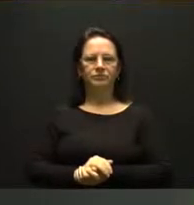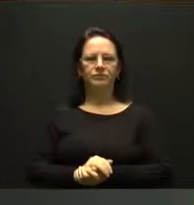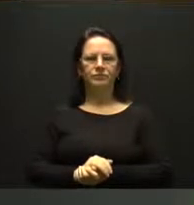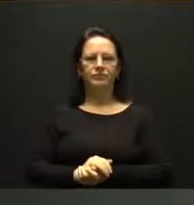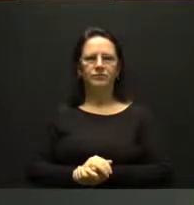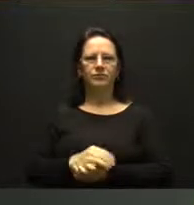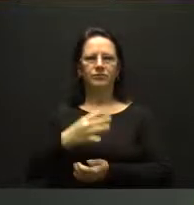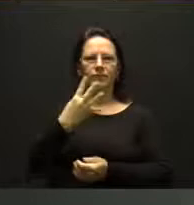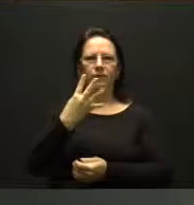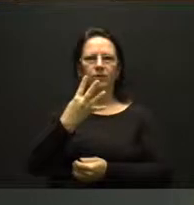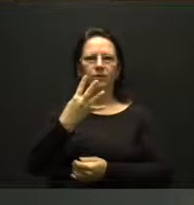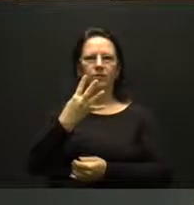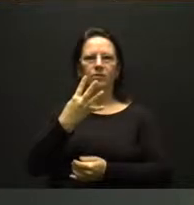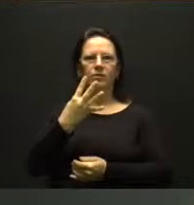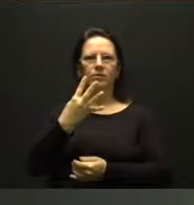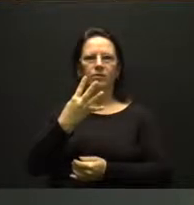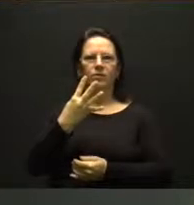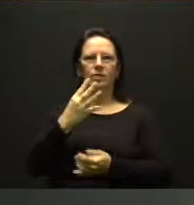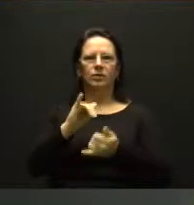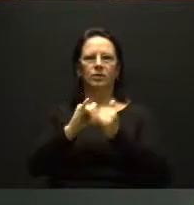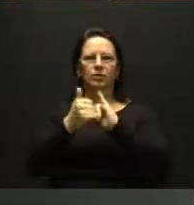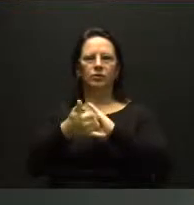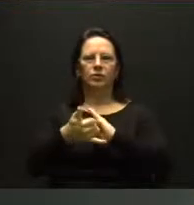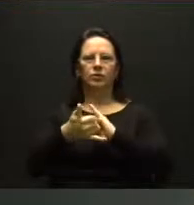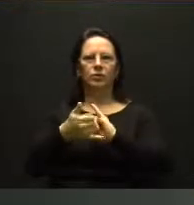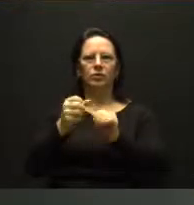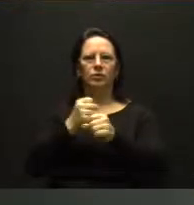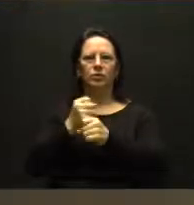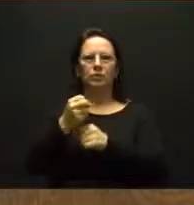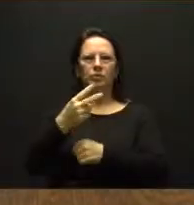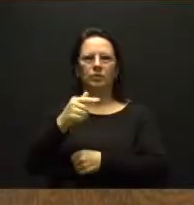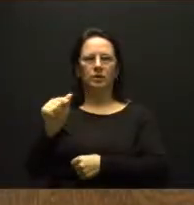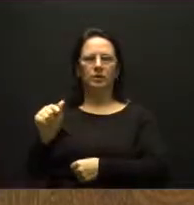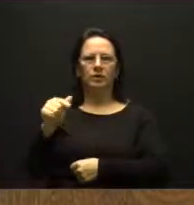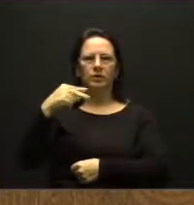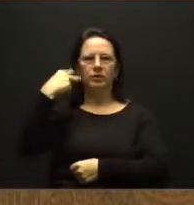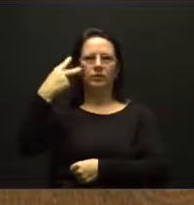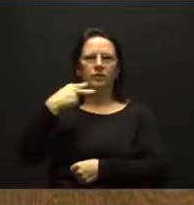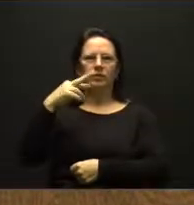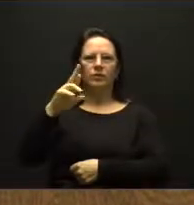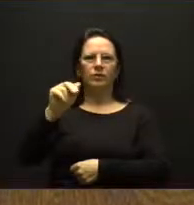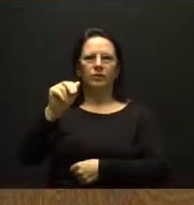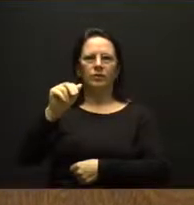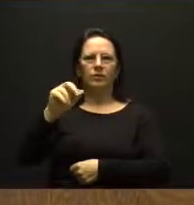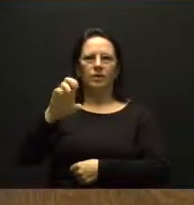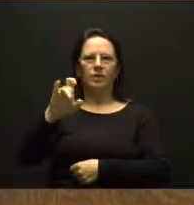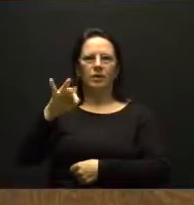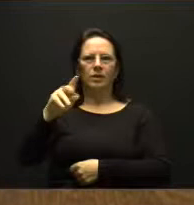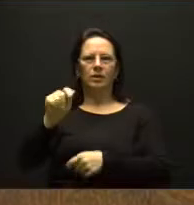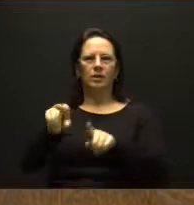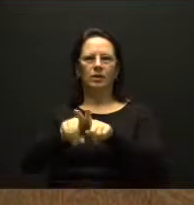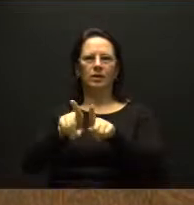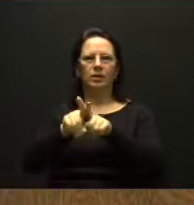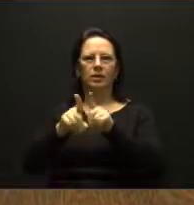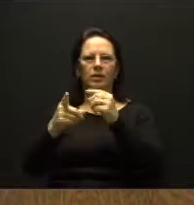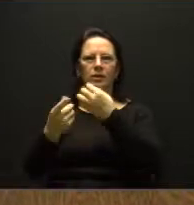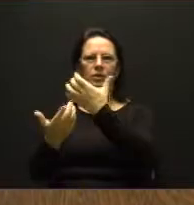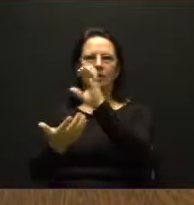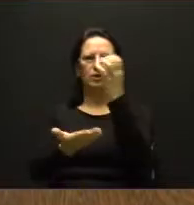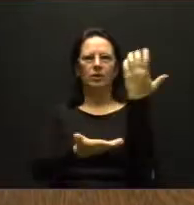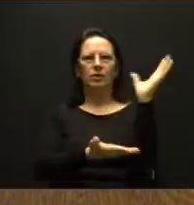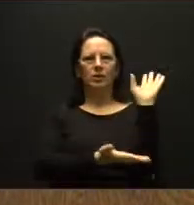47 2017 da vereadora érica verçosa ragen de mato não me domingos varela